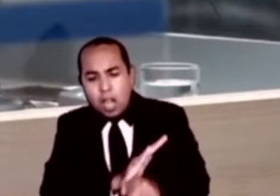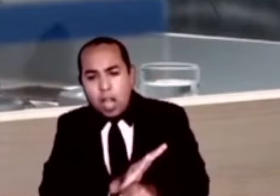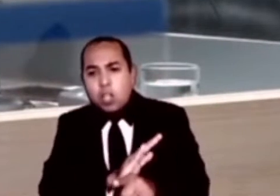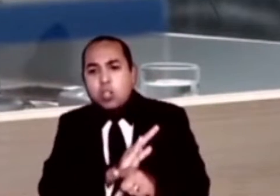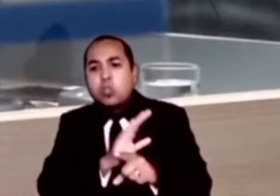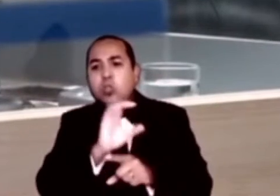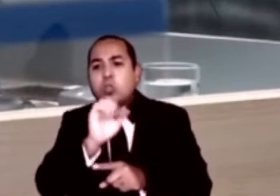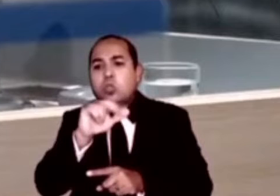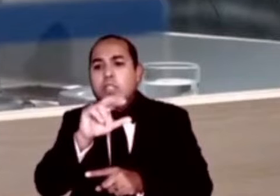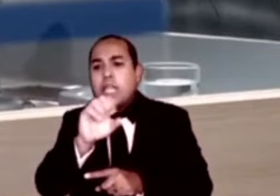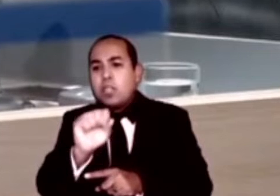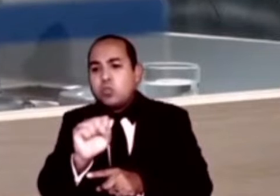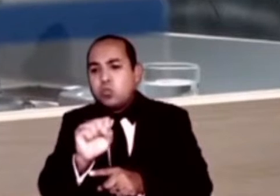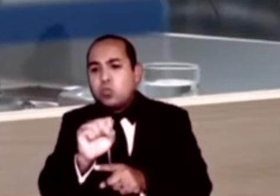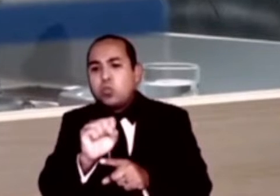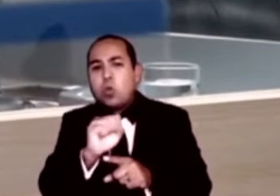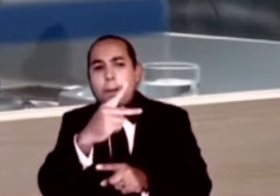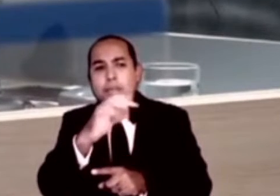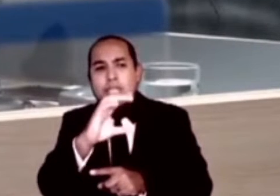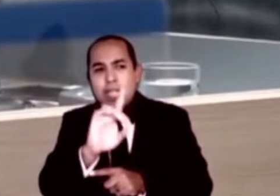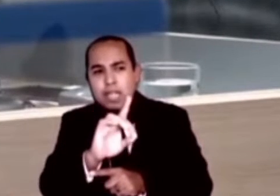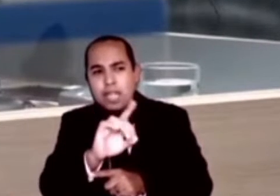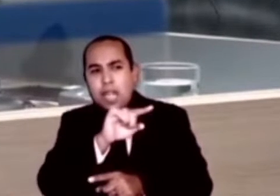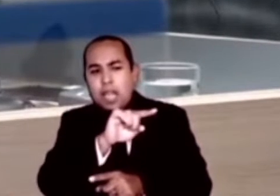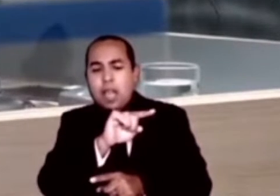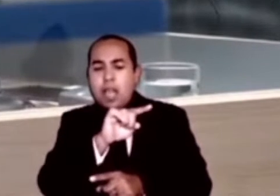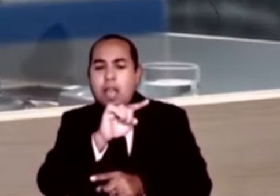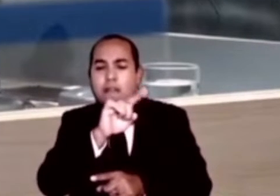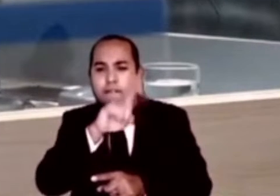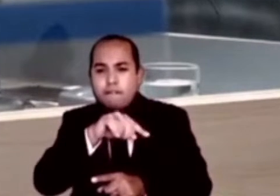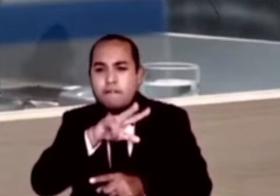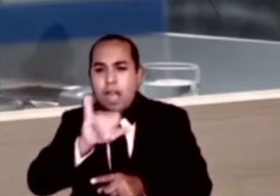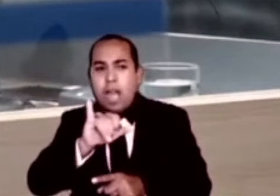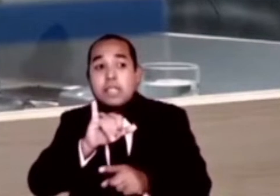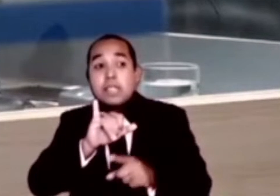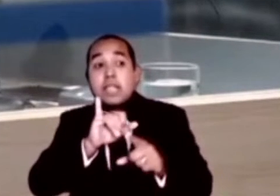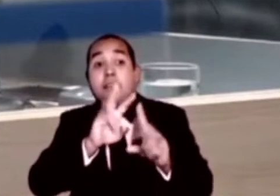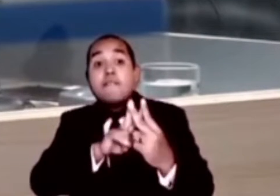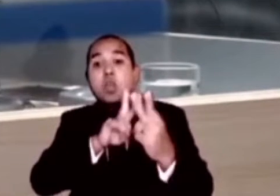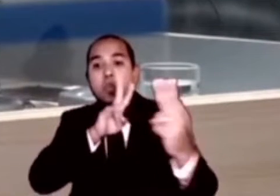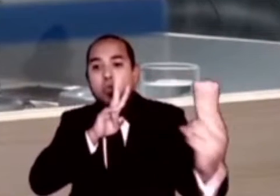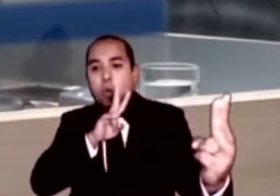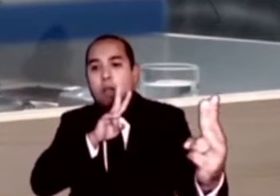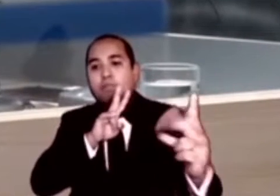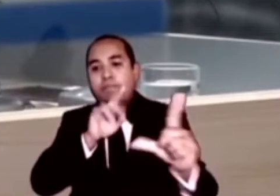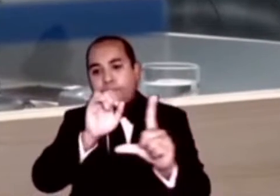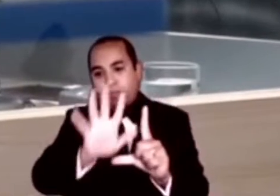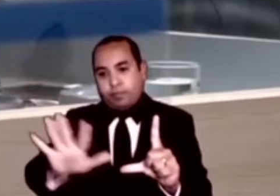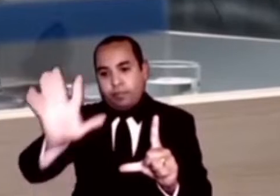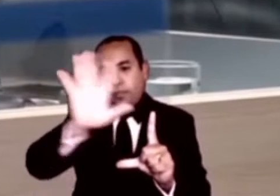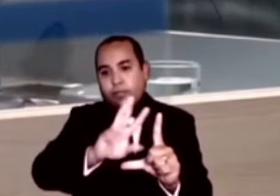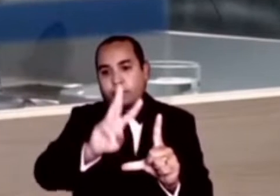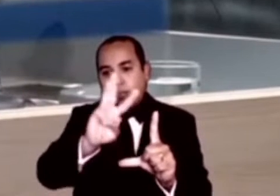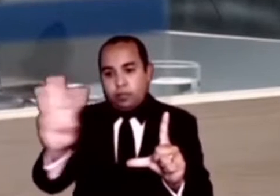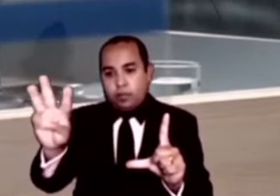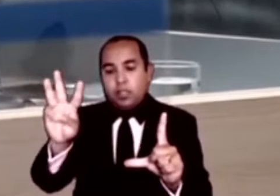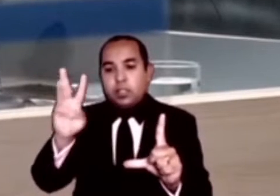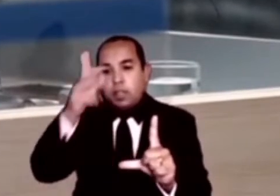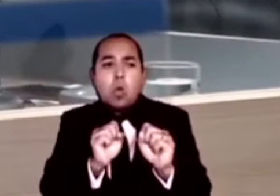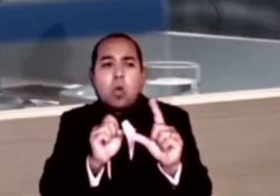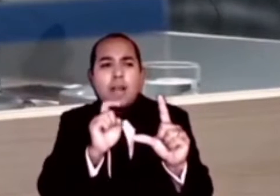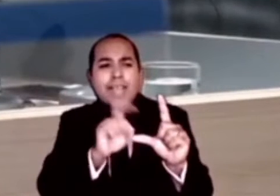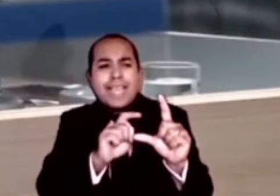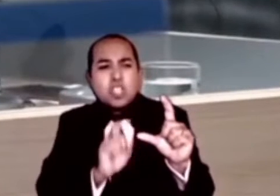com deficiência, vai ser virtual. Tá? Ou se alguém tiver alguma dificuldade,